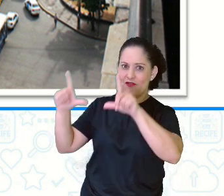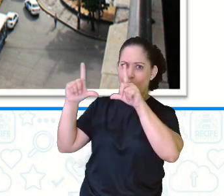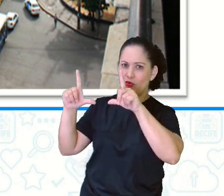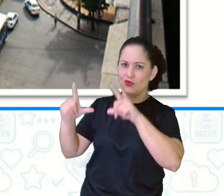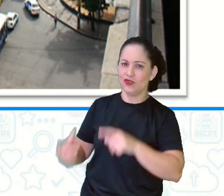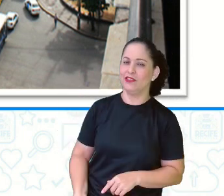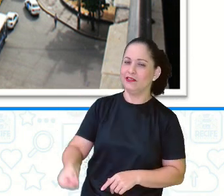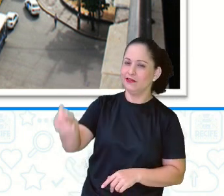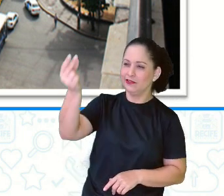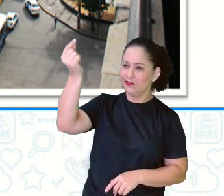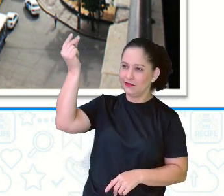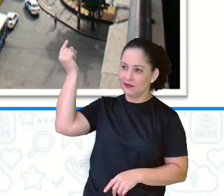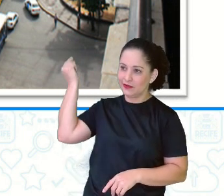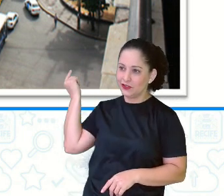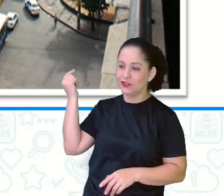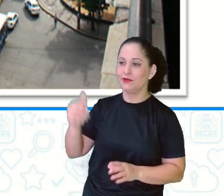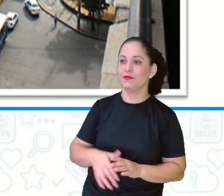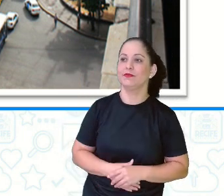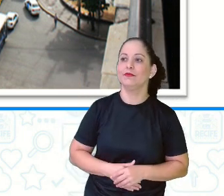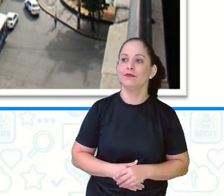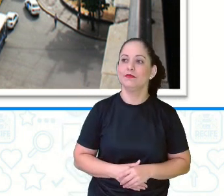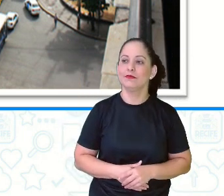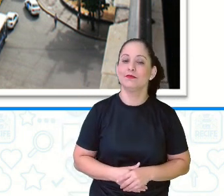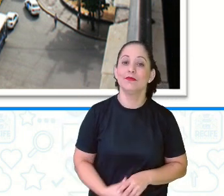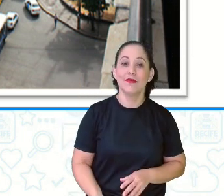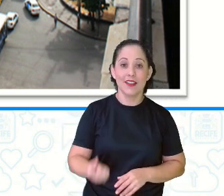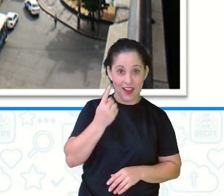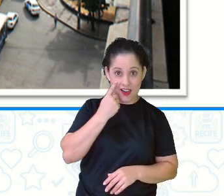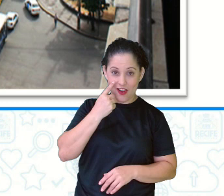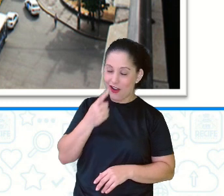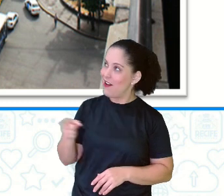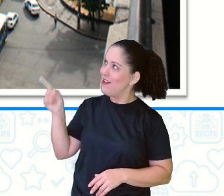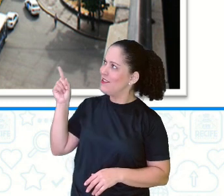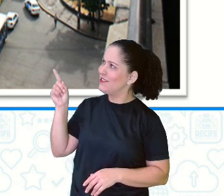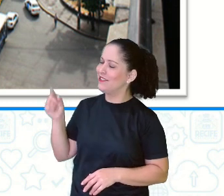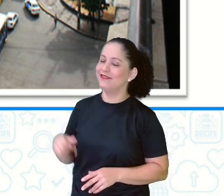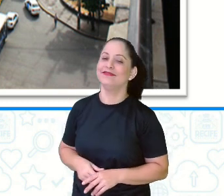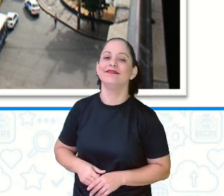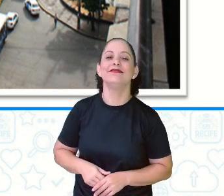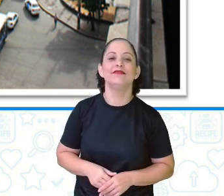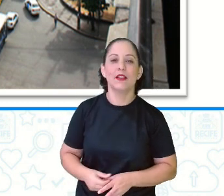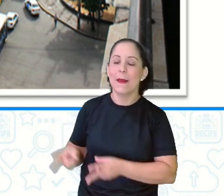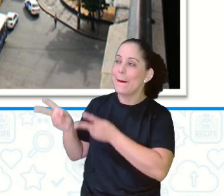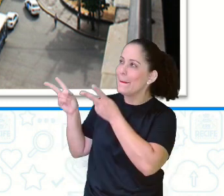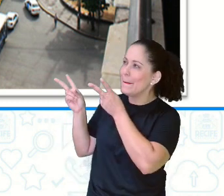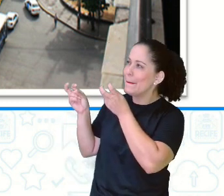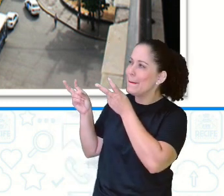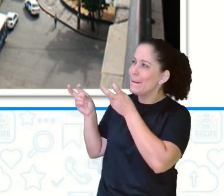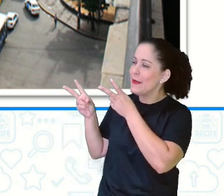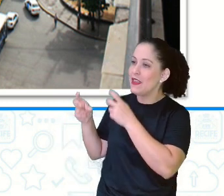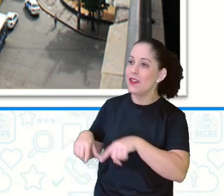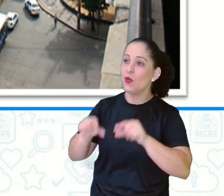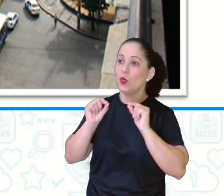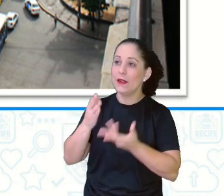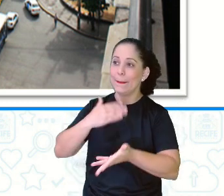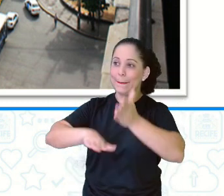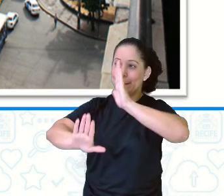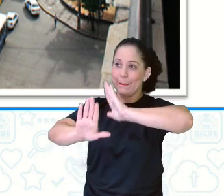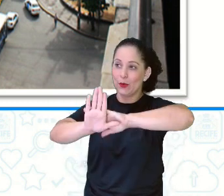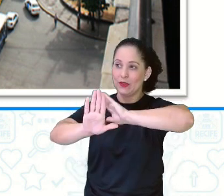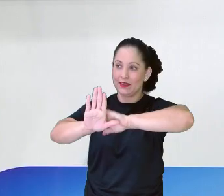antigas daqui do Recife? Olha essa foto aqui. Observa bem, principalmente a questão dos prédios aqui